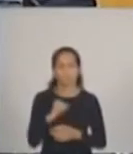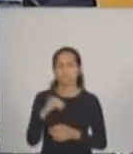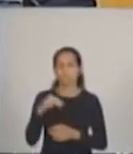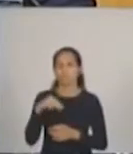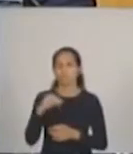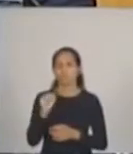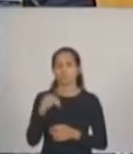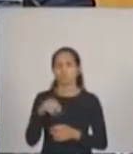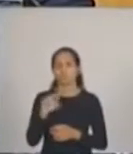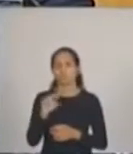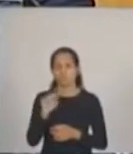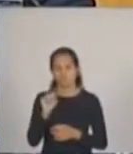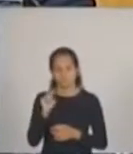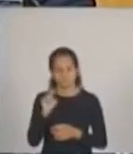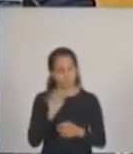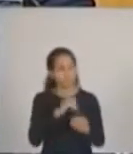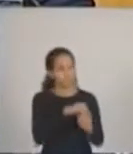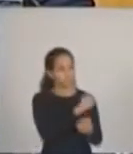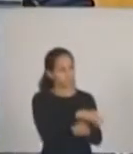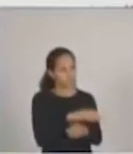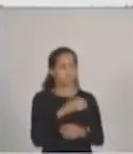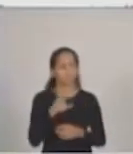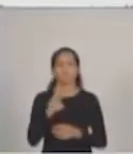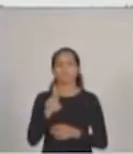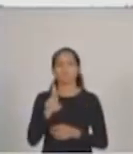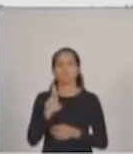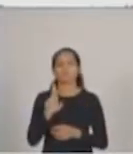sim. Deputada Raquel.